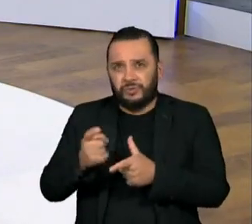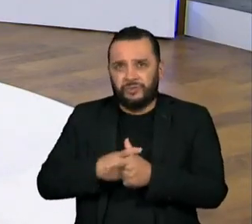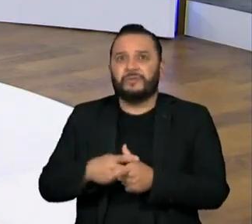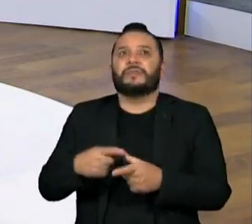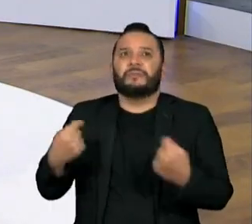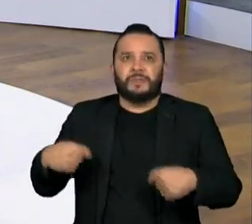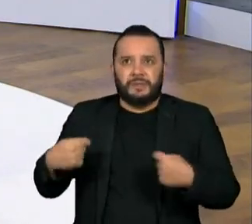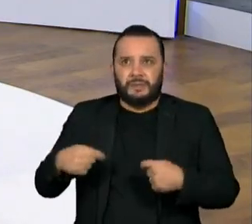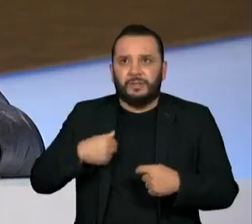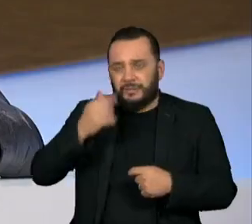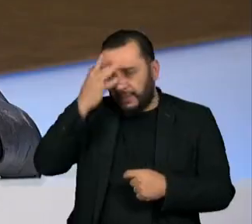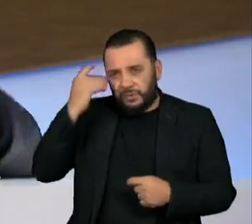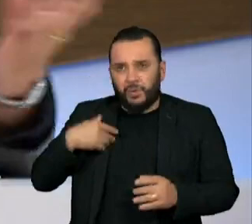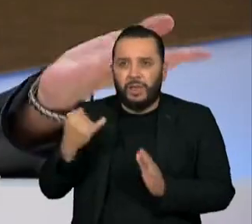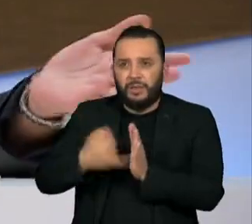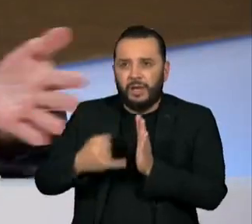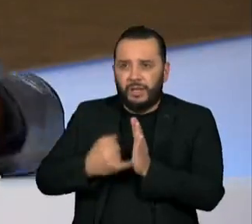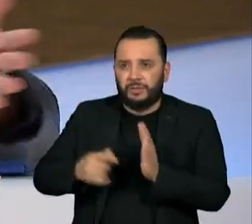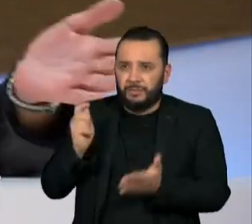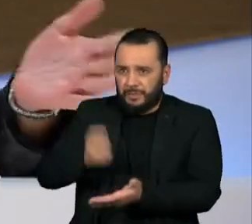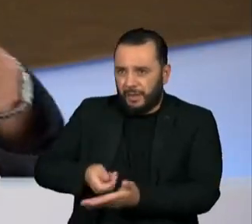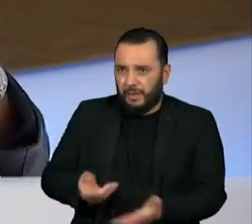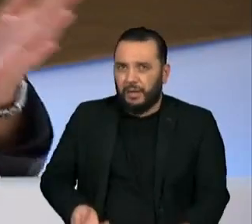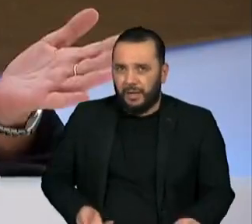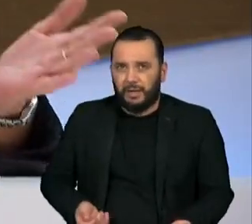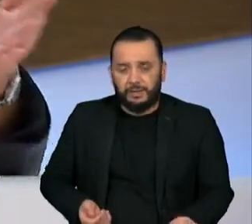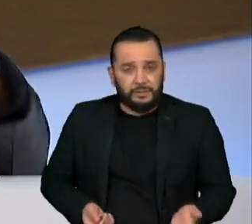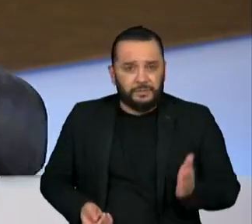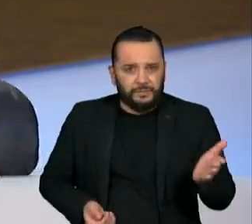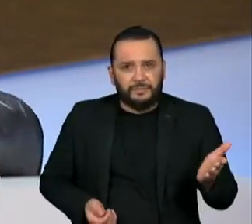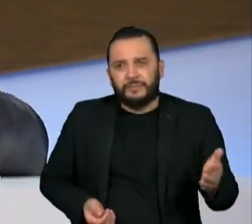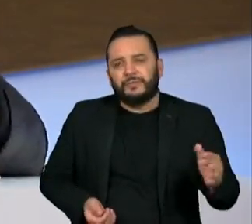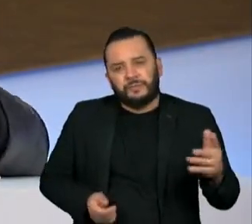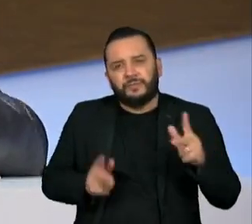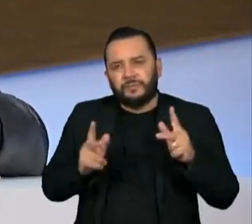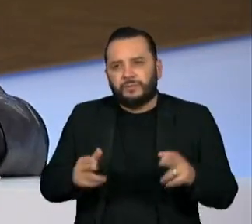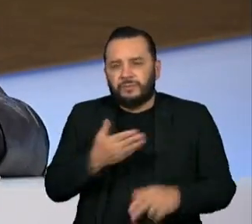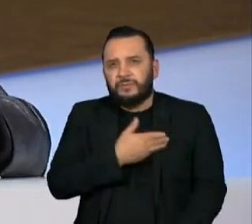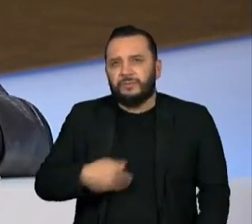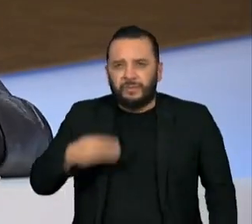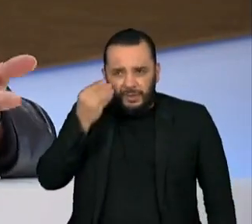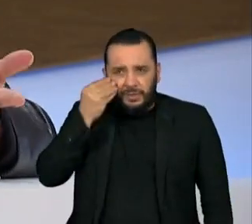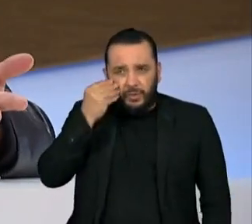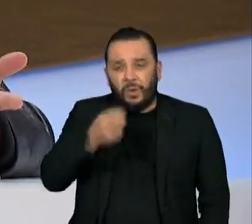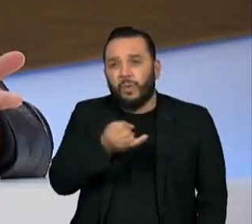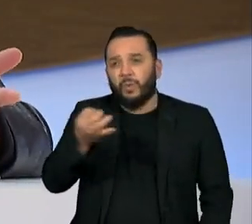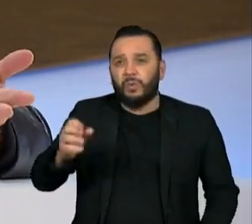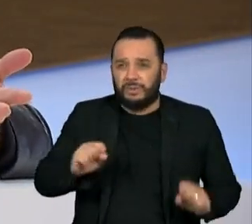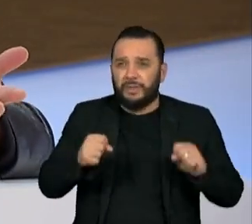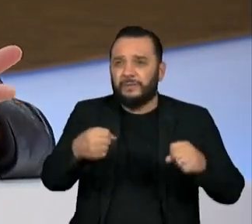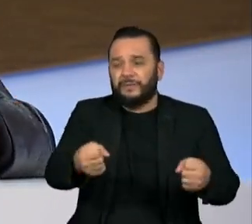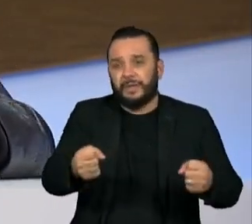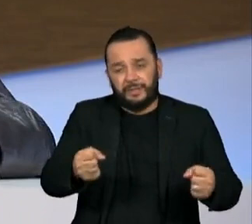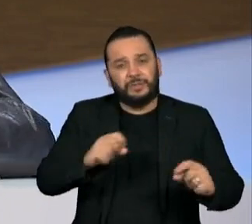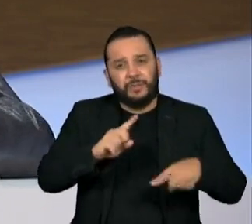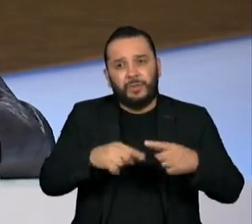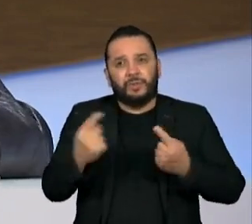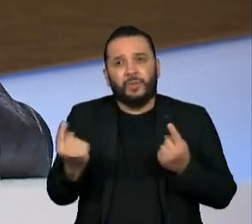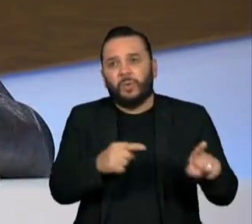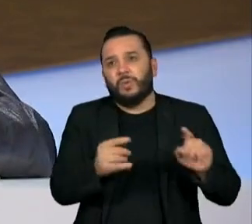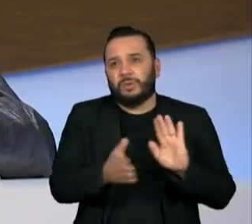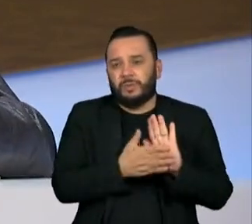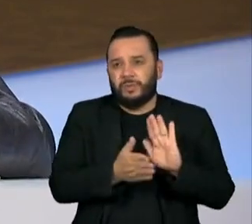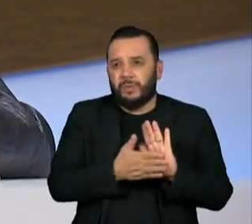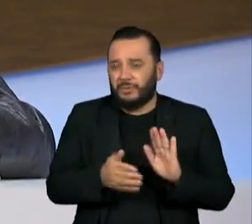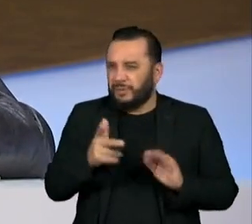pessoa física deveria ser taxado Não da forma como o governo tentou recentemente que até quem defende ficou contra